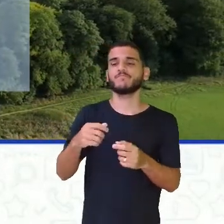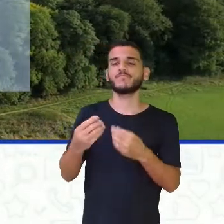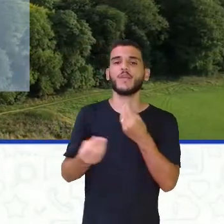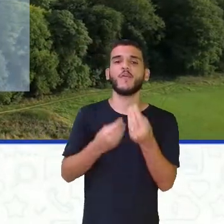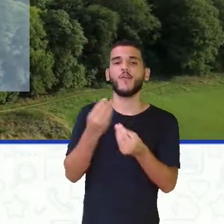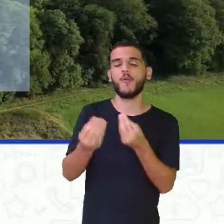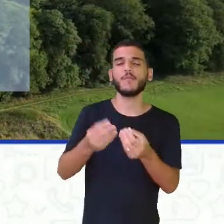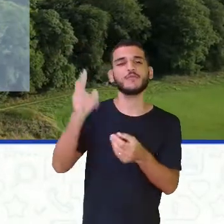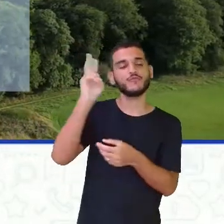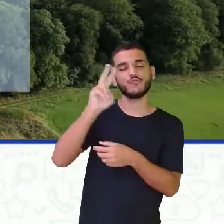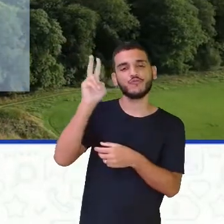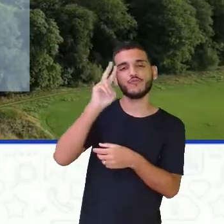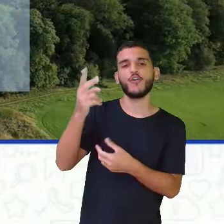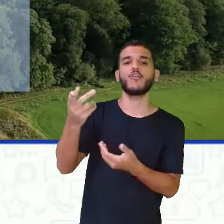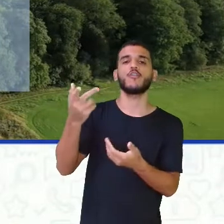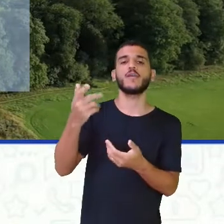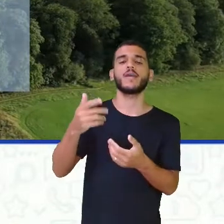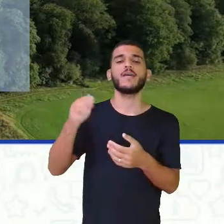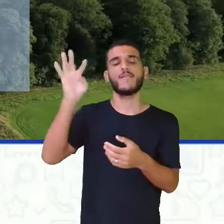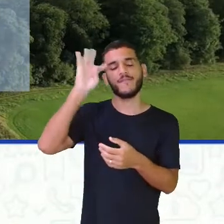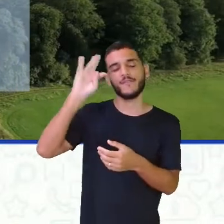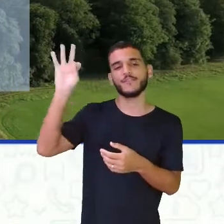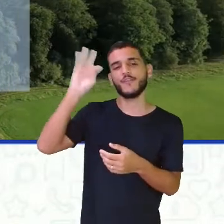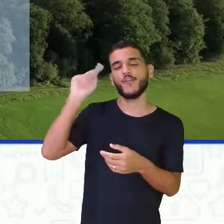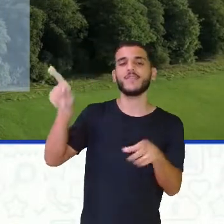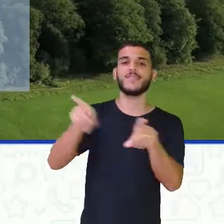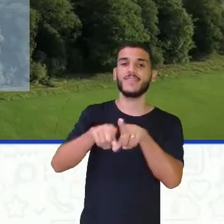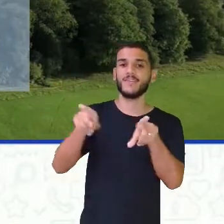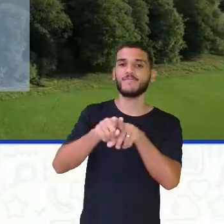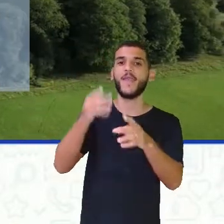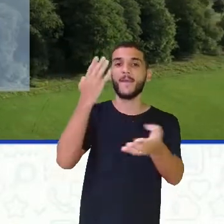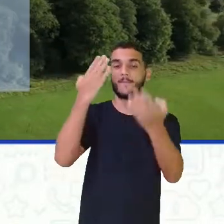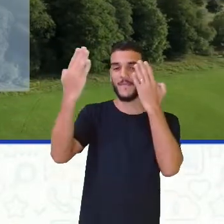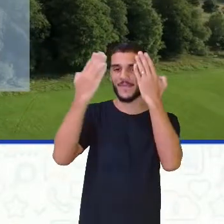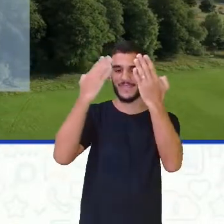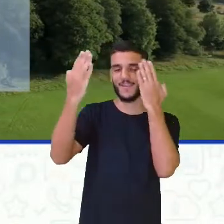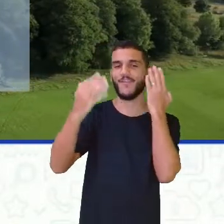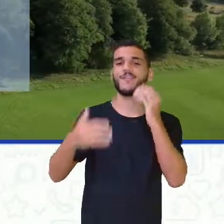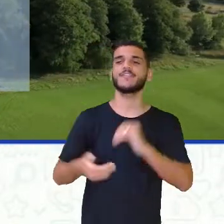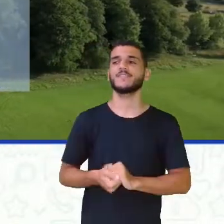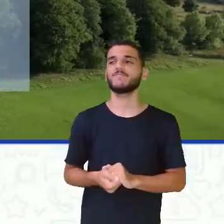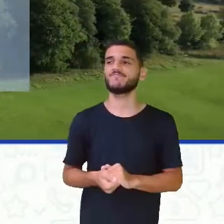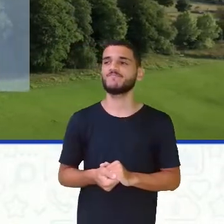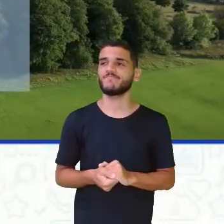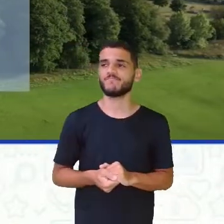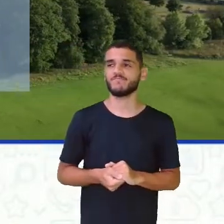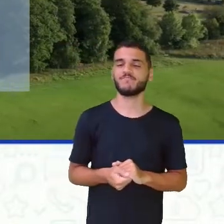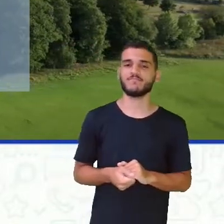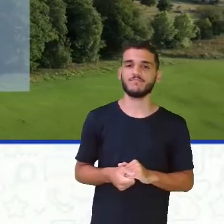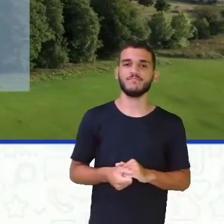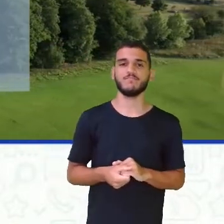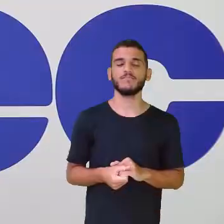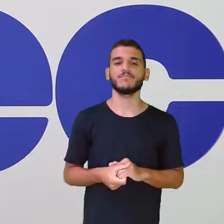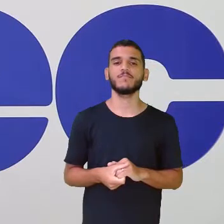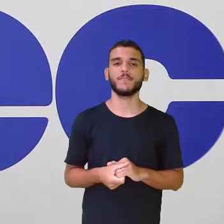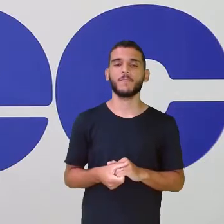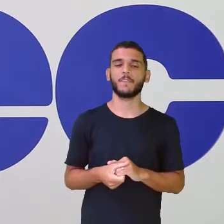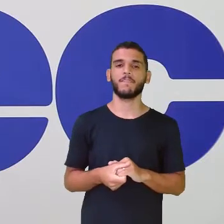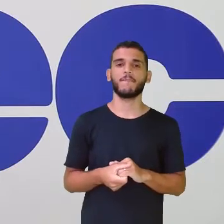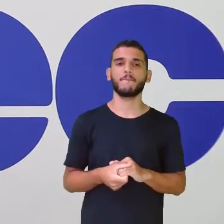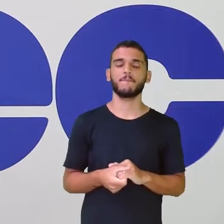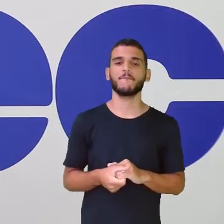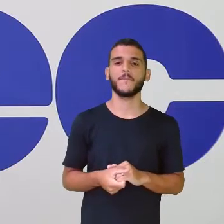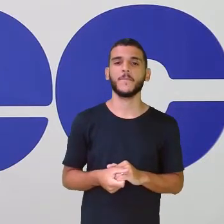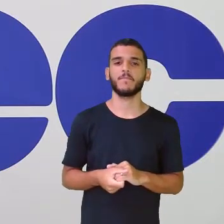fisiológica e psicológica. Vê como o som é importante, né? É essencial, minha gente. O som. Porque a gente emite